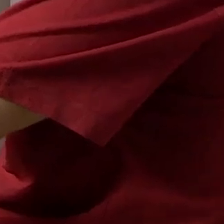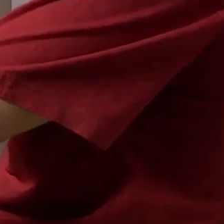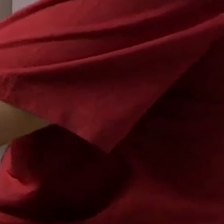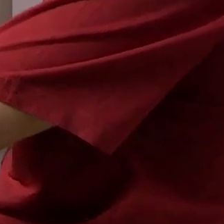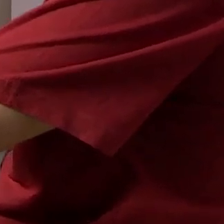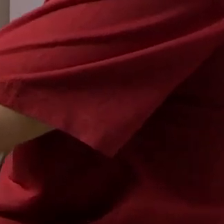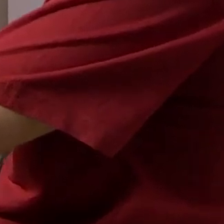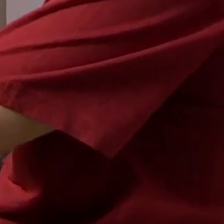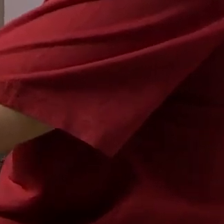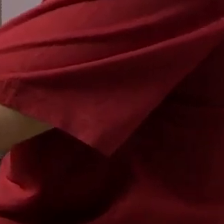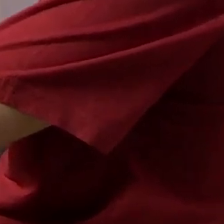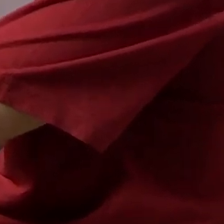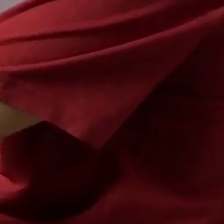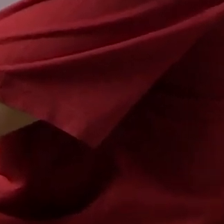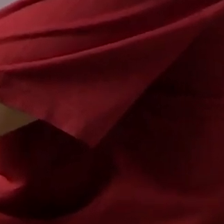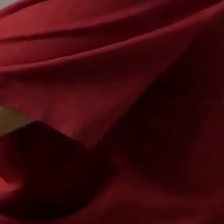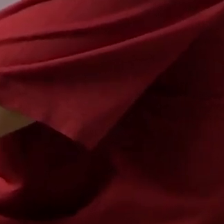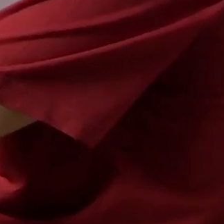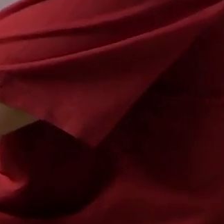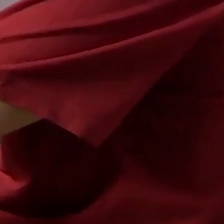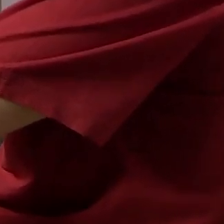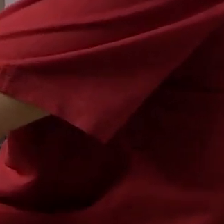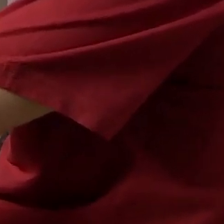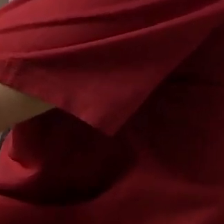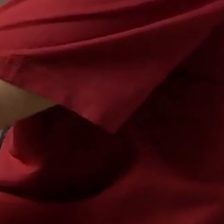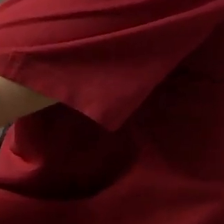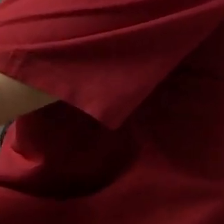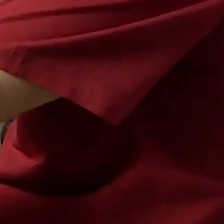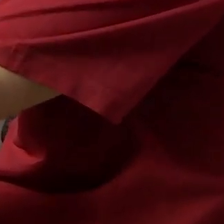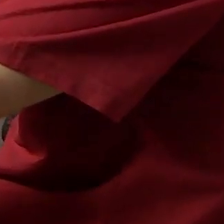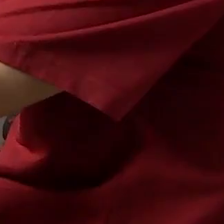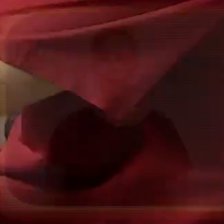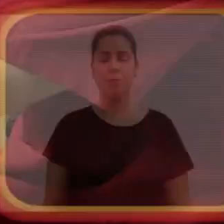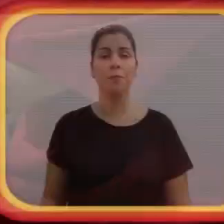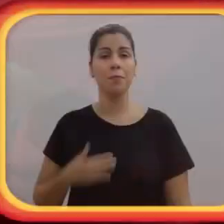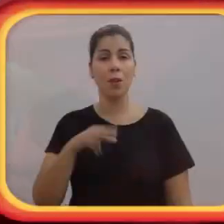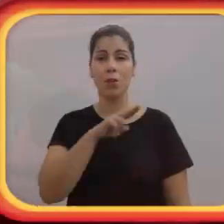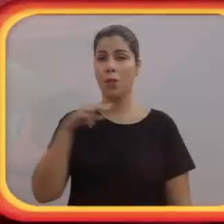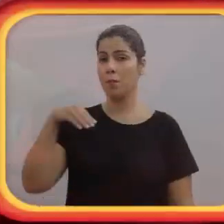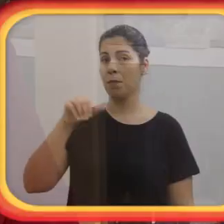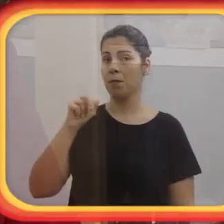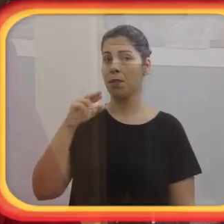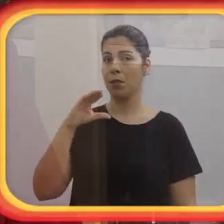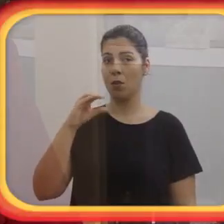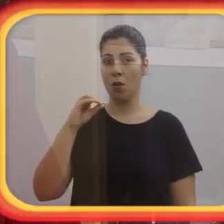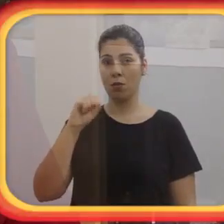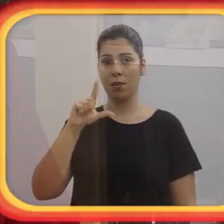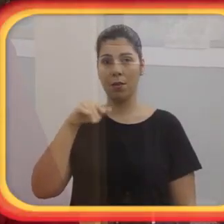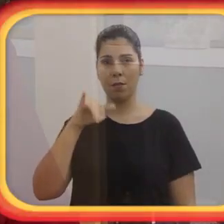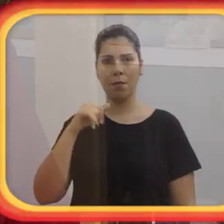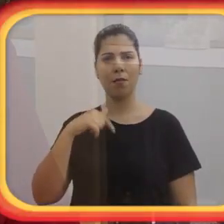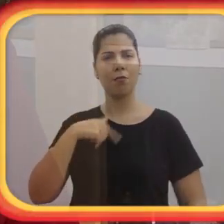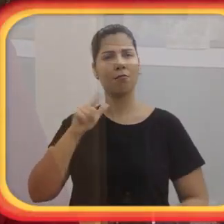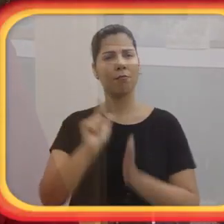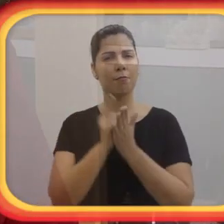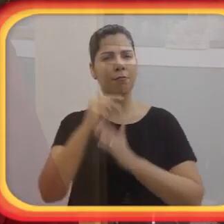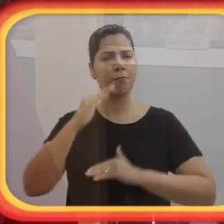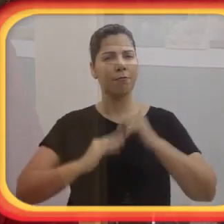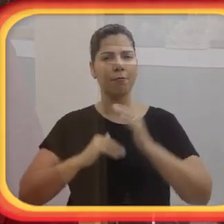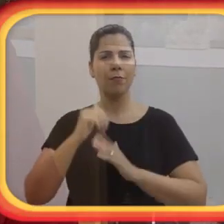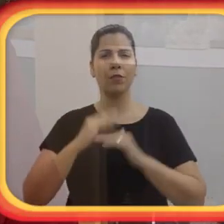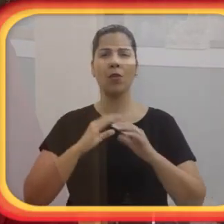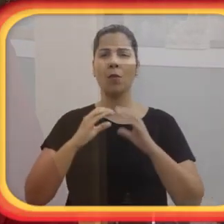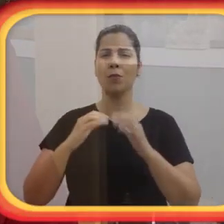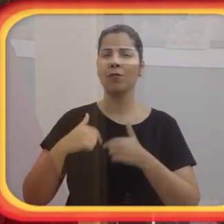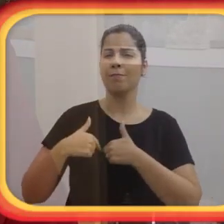Marcos sentado à mesa com as mãos sobre as teclas do notebook. Meu nome é Marcos Lima, eu sou jornalista de